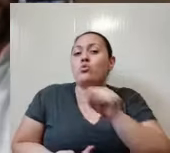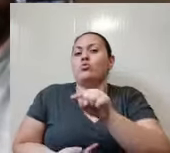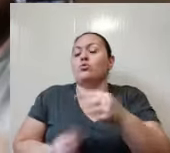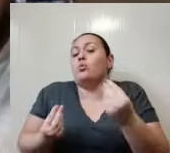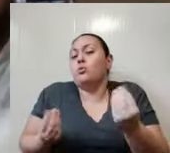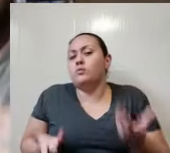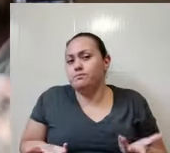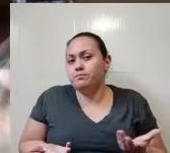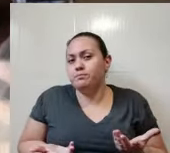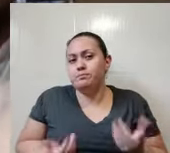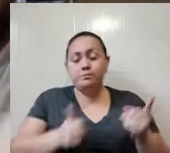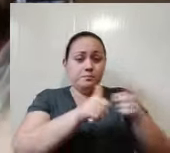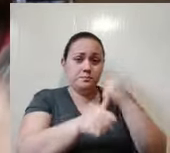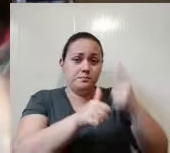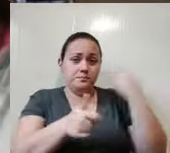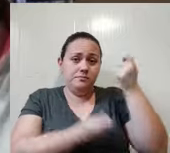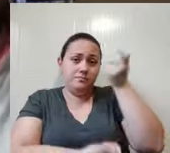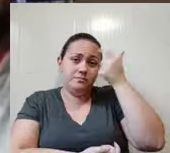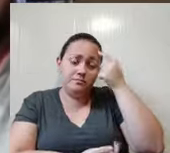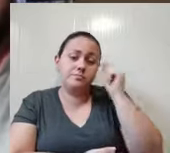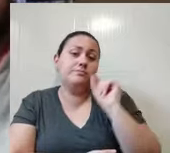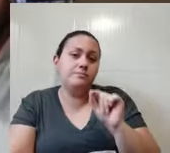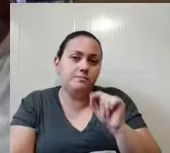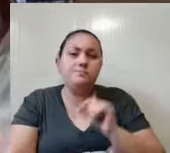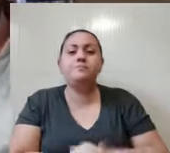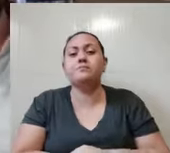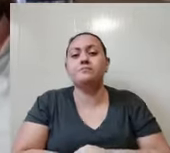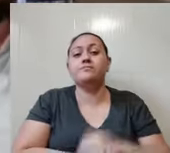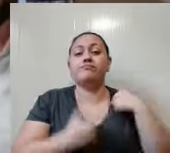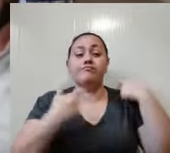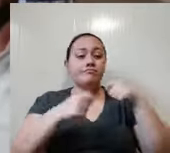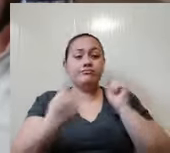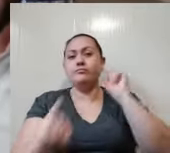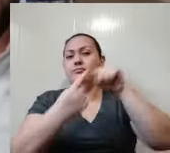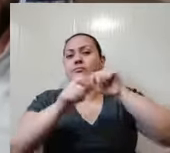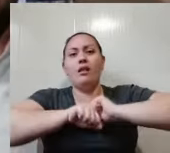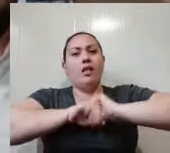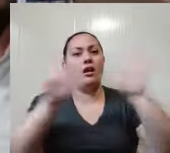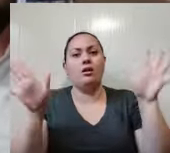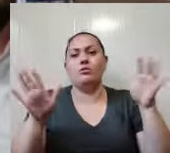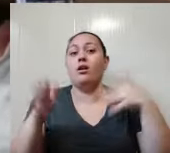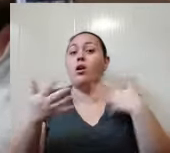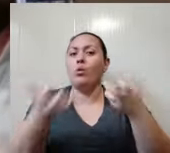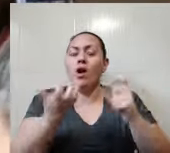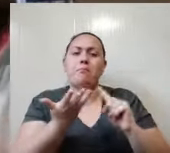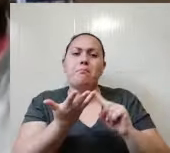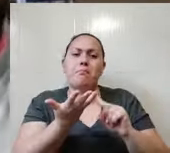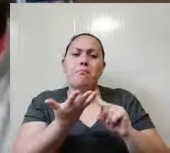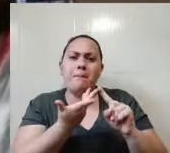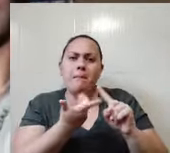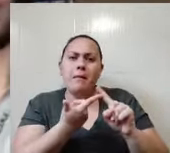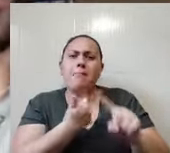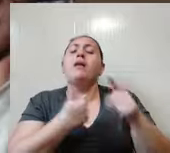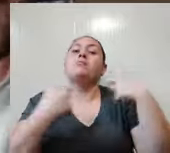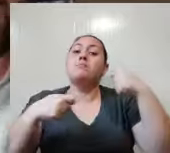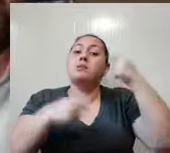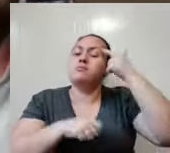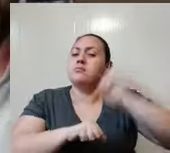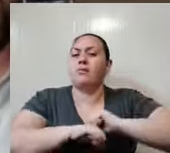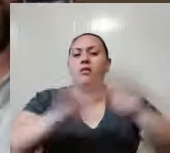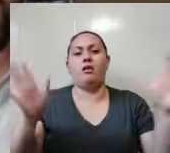né? Como usar isso de uma forma legal? Eu acho que a primeira coisa que a gente tem que pensar é eu tenho que ter metas